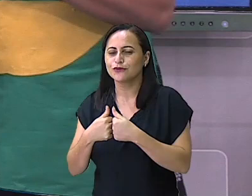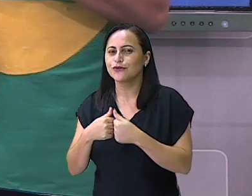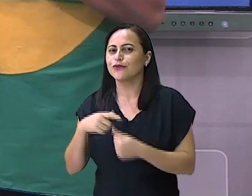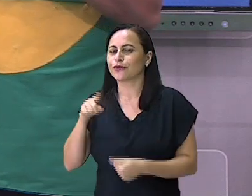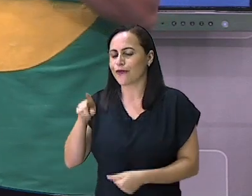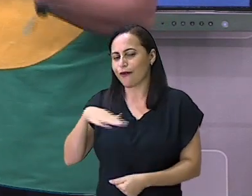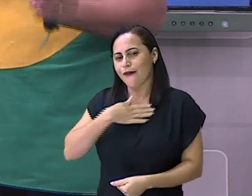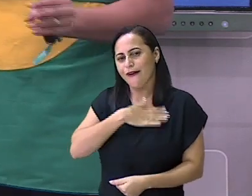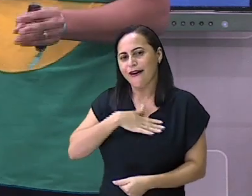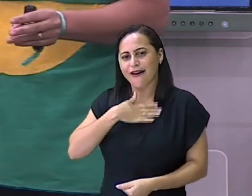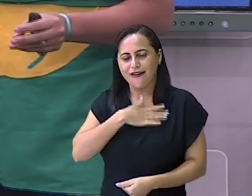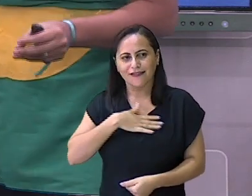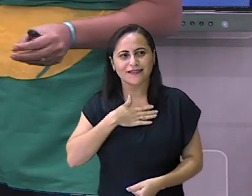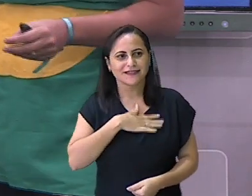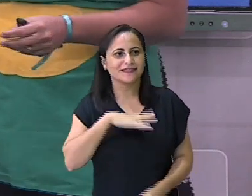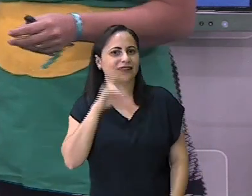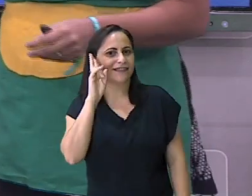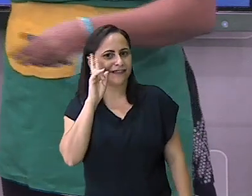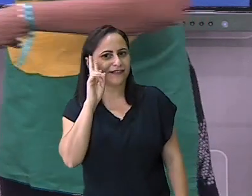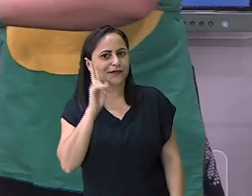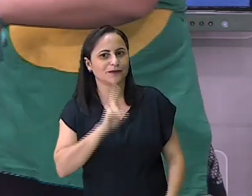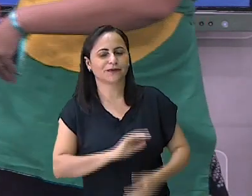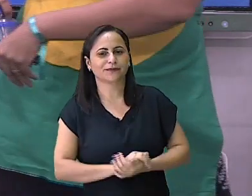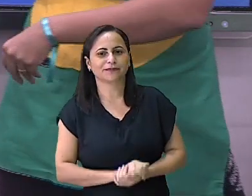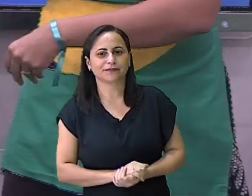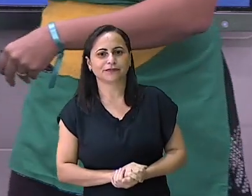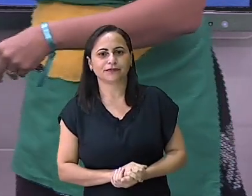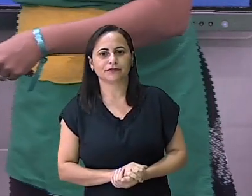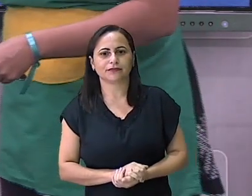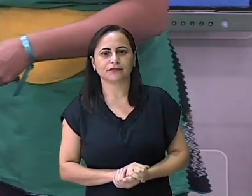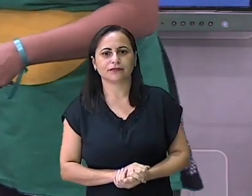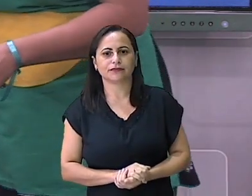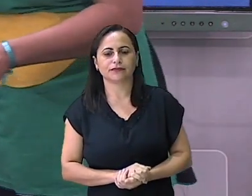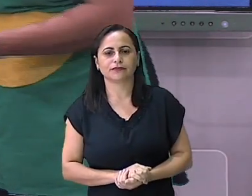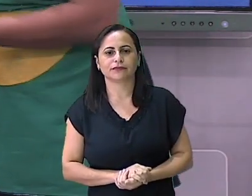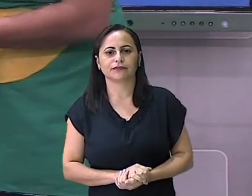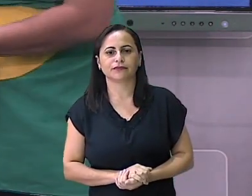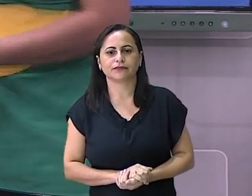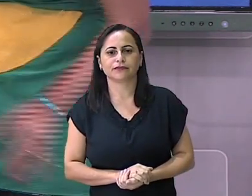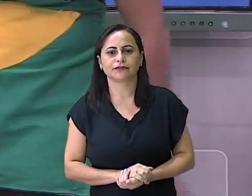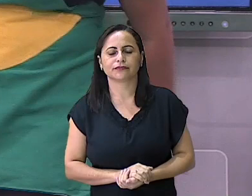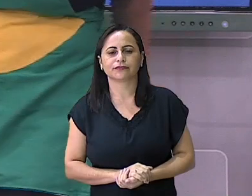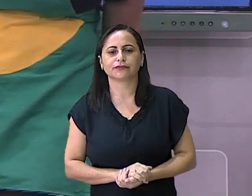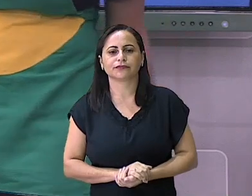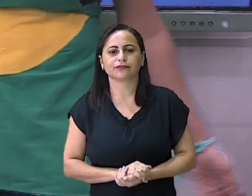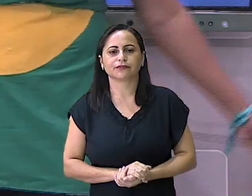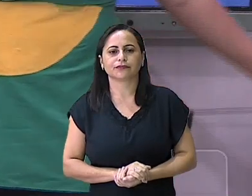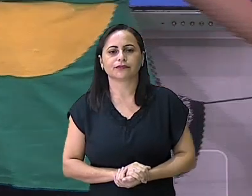gostar muito. Olá. Coloca dentro do seu bolsinho aí, por favor.